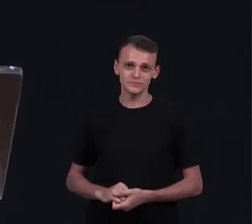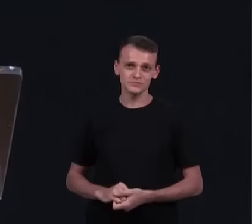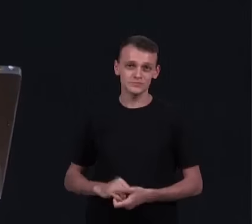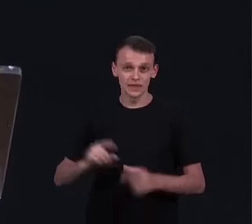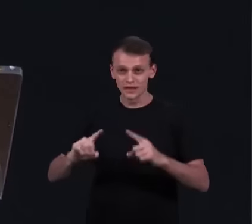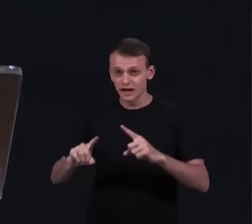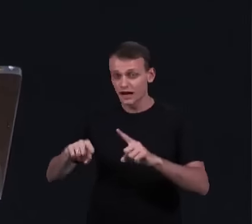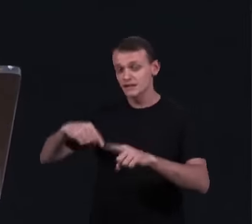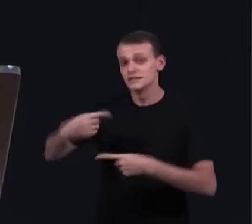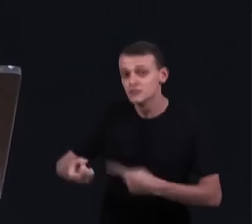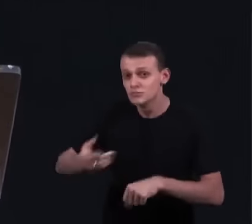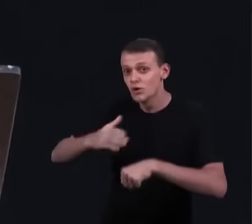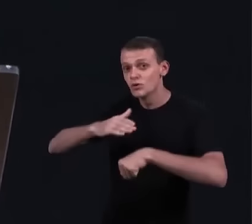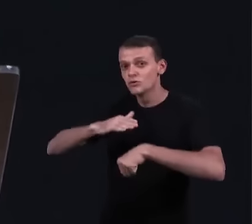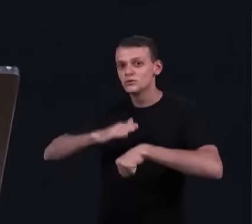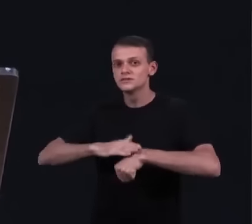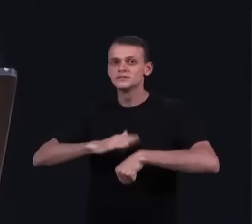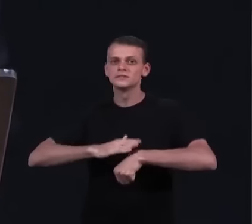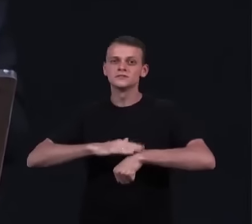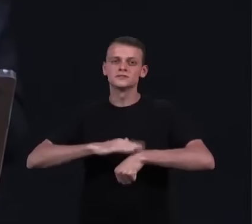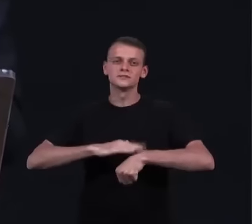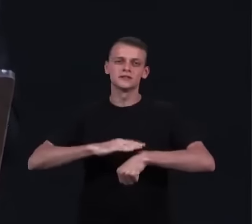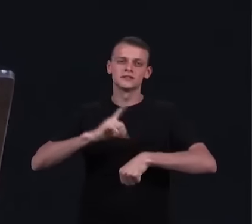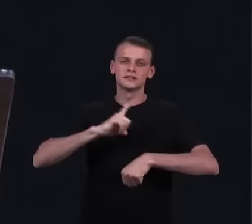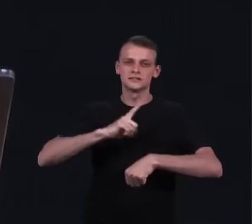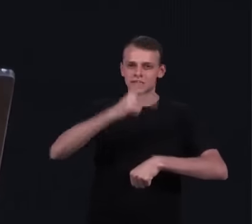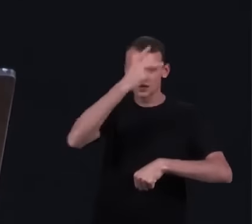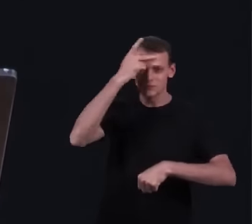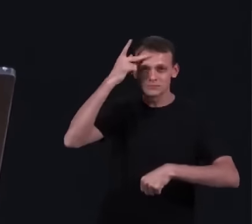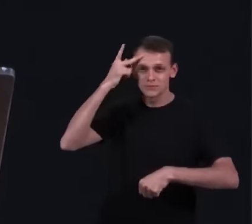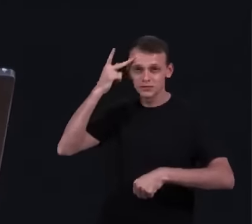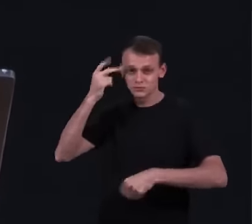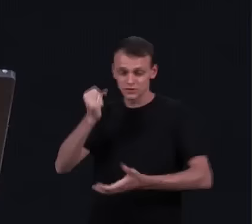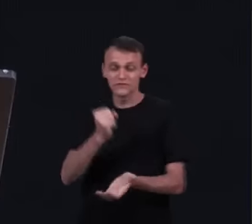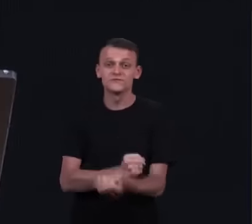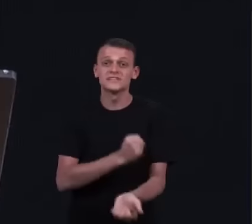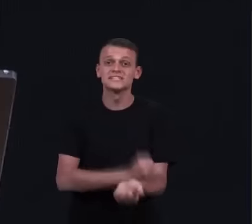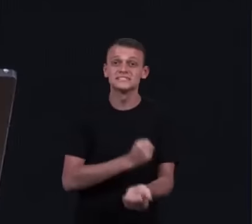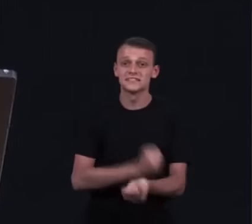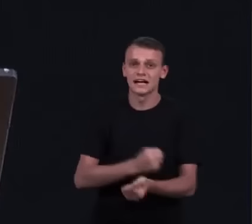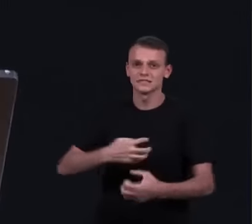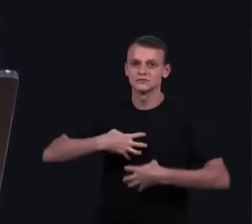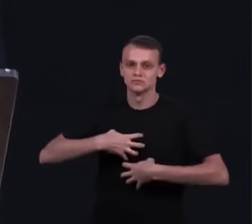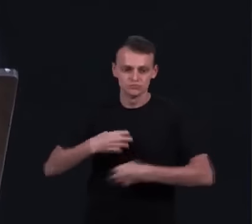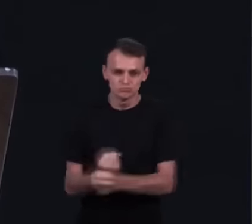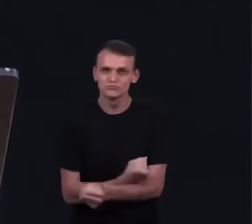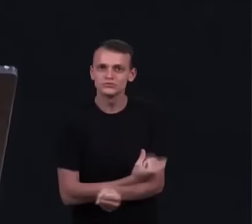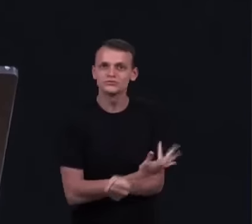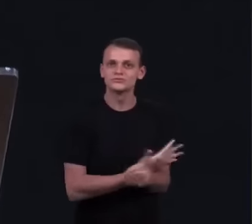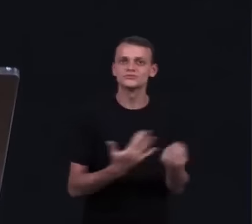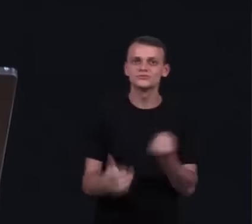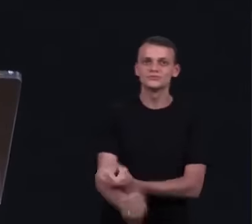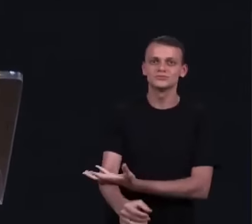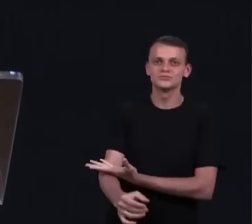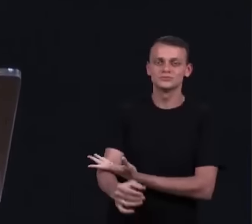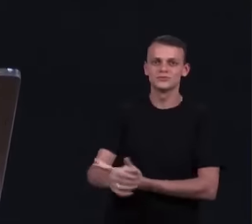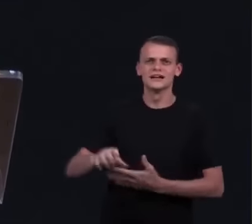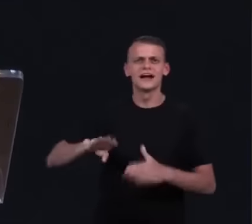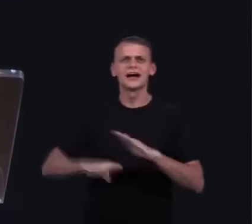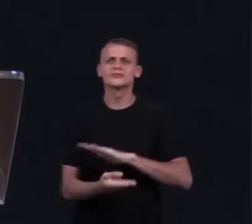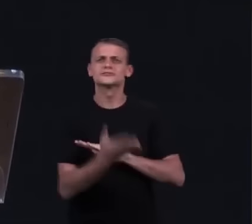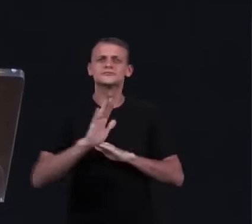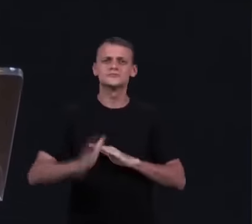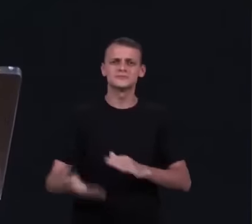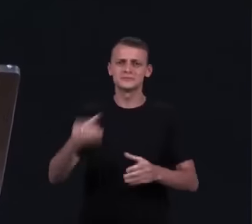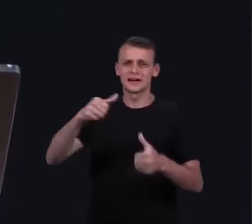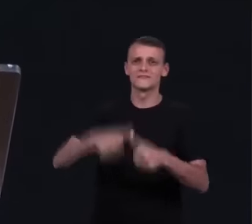E depois de algum tempo, algumas pessoas ficam viciadas em emoções. Alguém me disse: as pessoas agora estão acostumadas a ficar em casa, fica em casa,